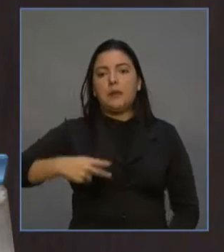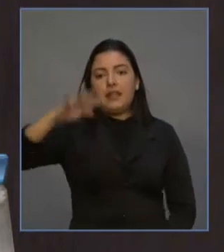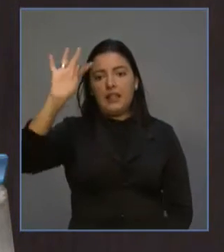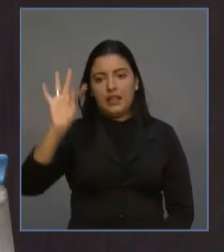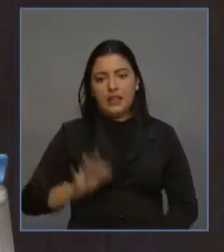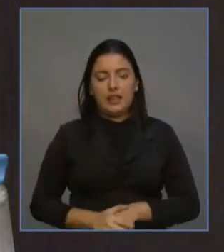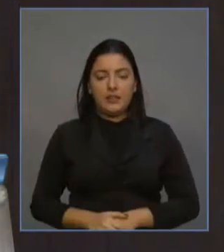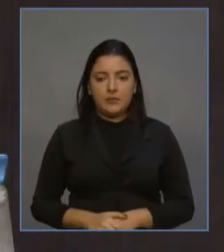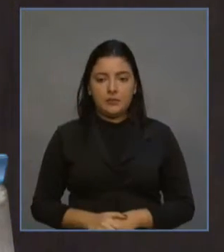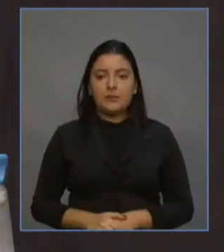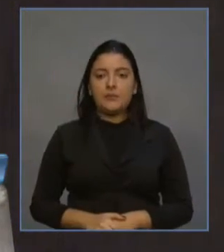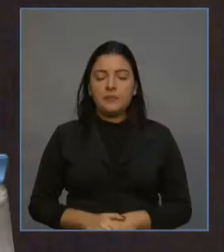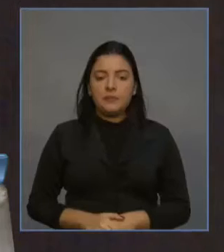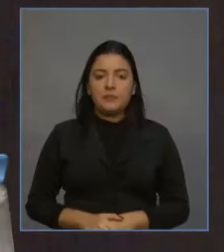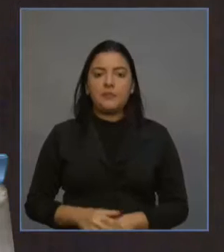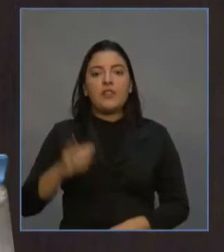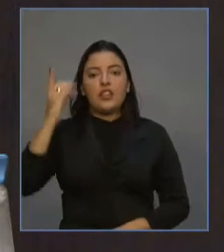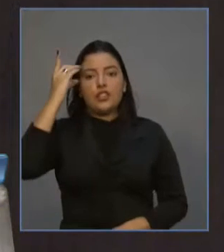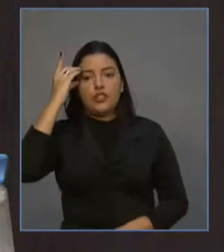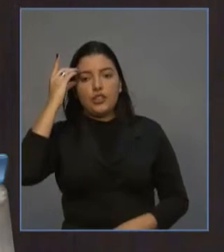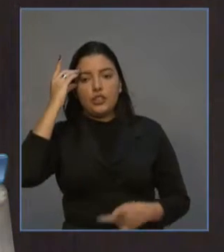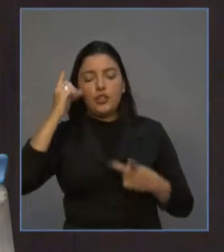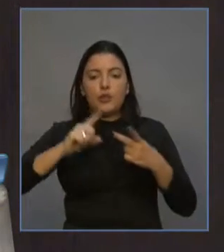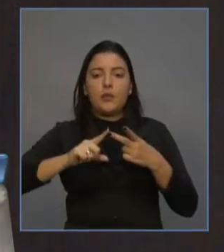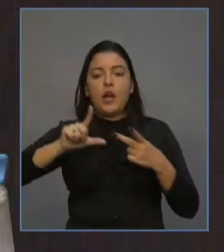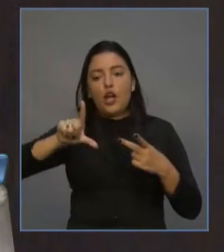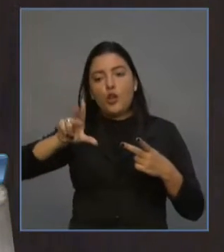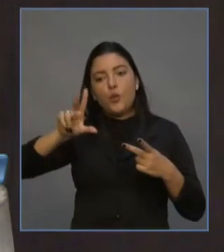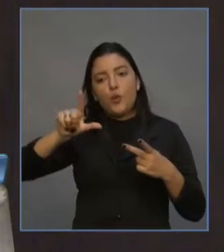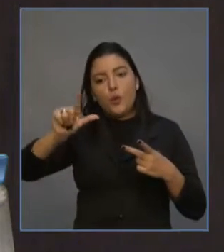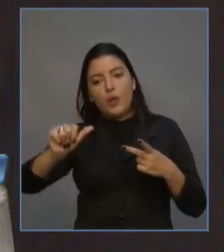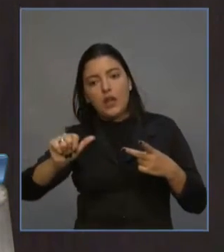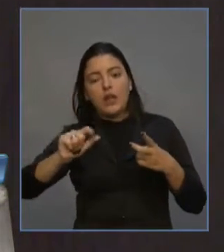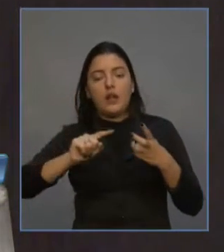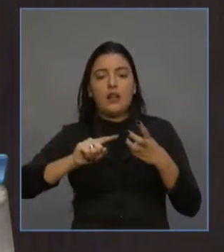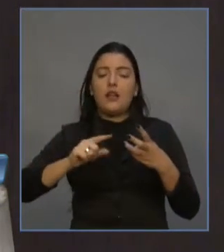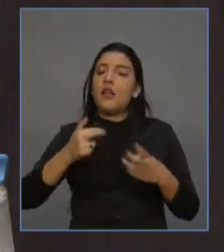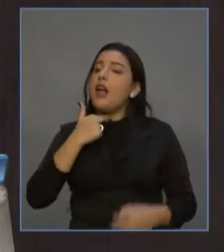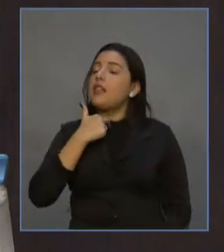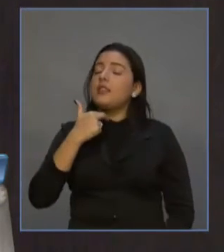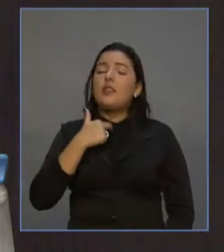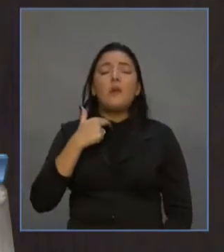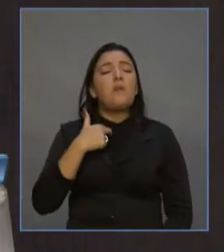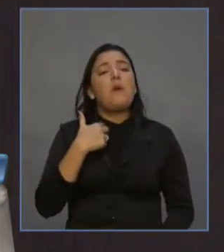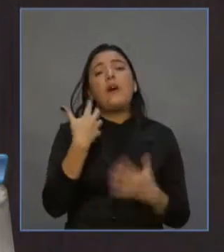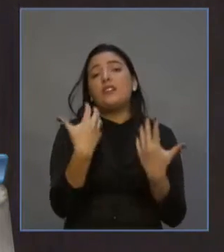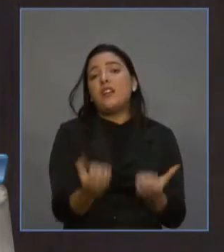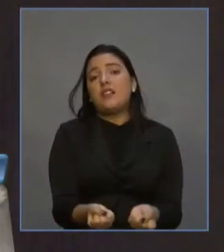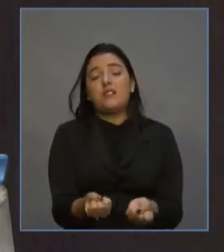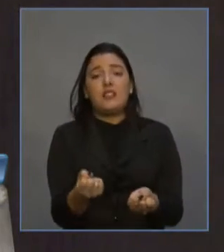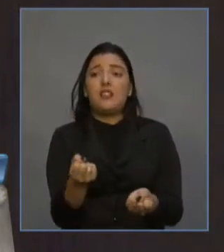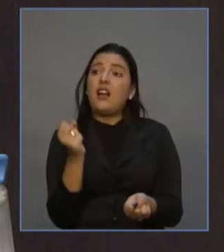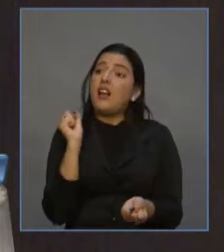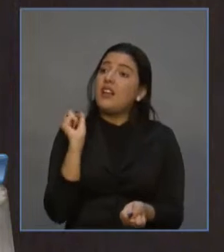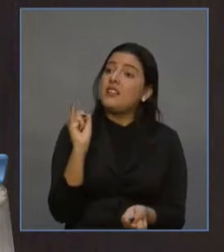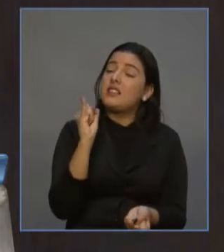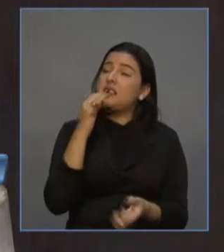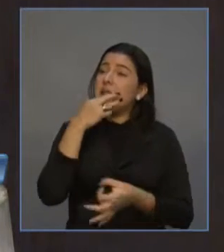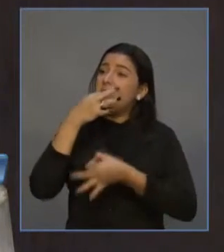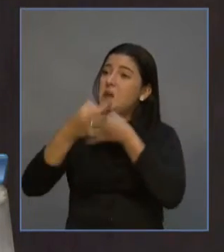aos governos Dilma, Lula, mas você não pode deixar que essa sua